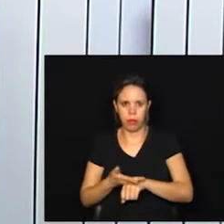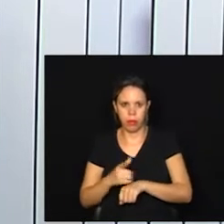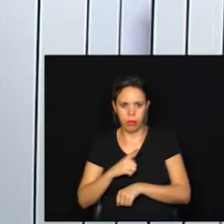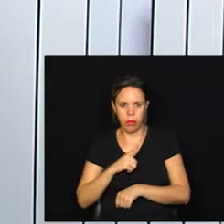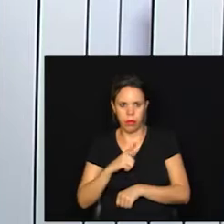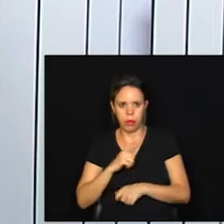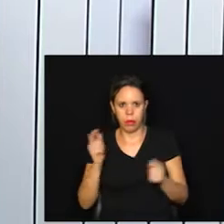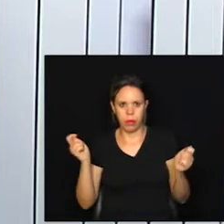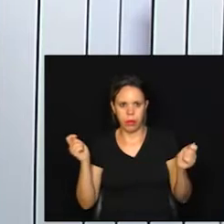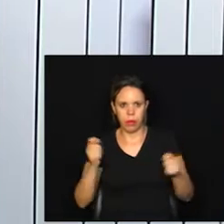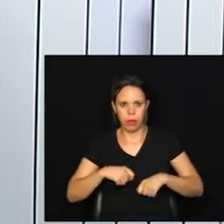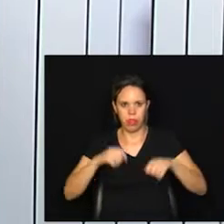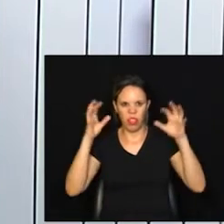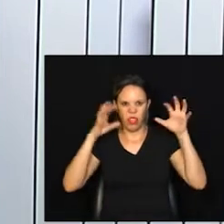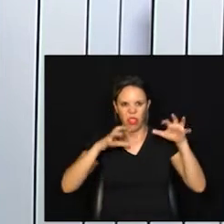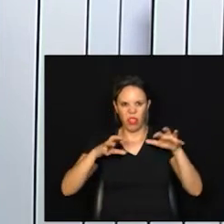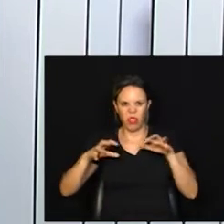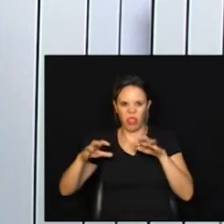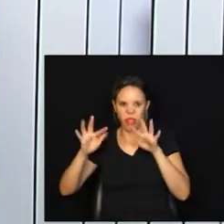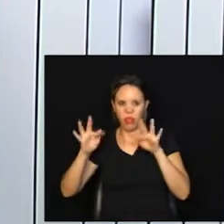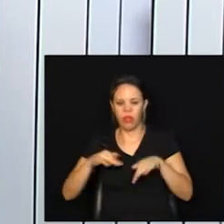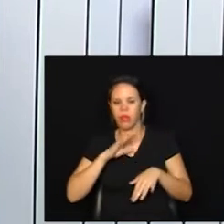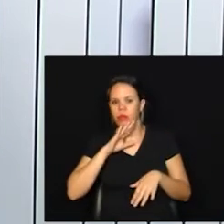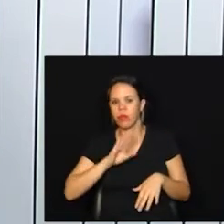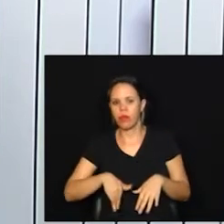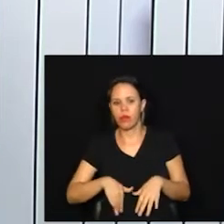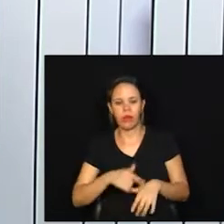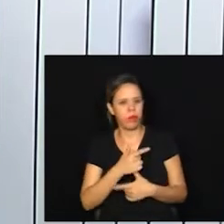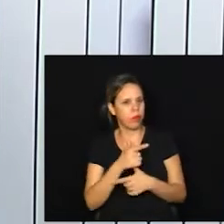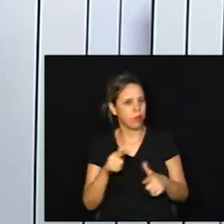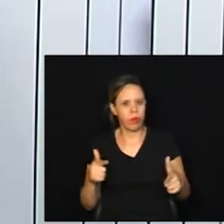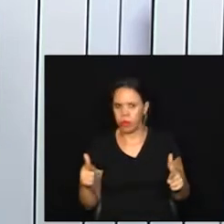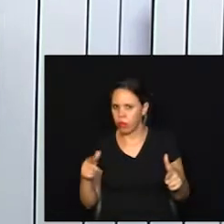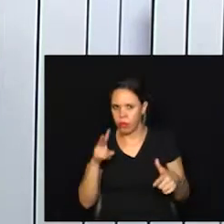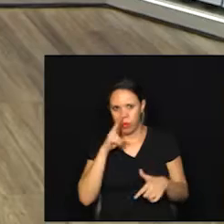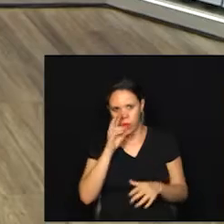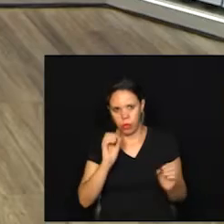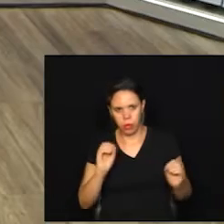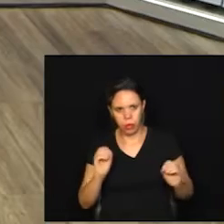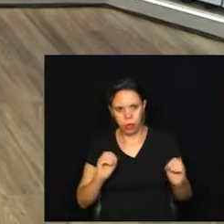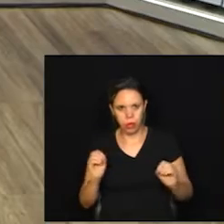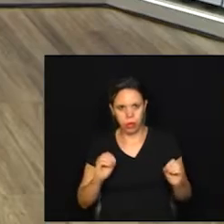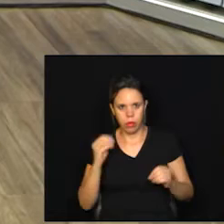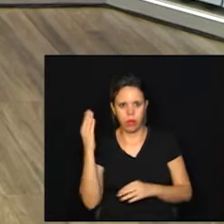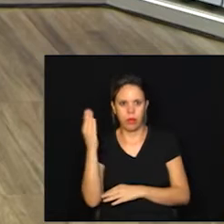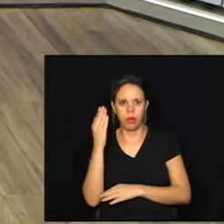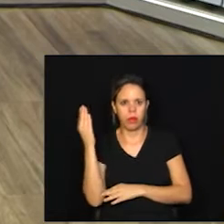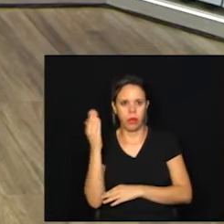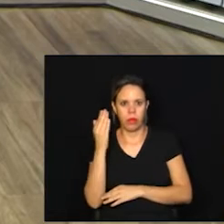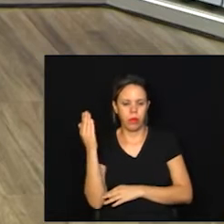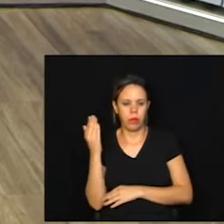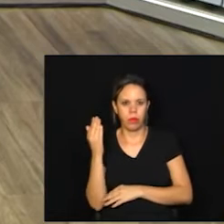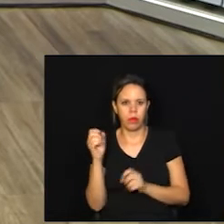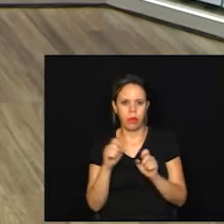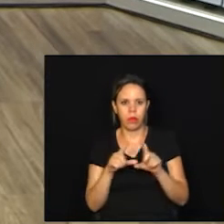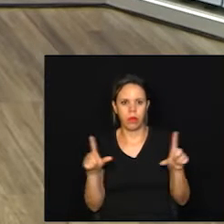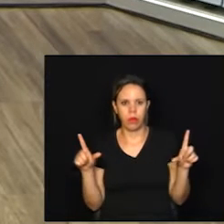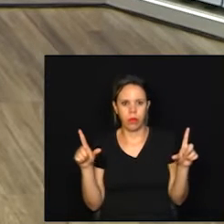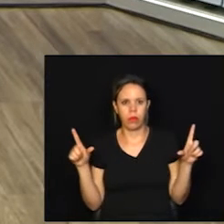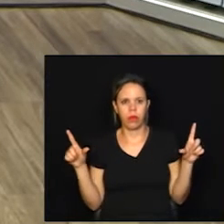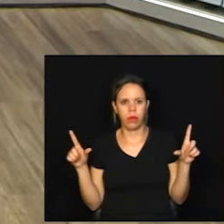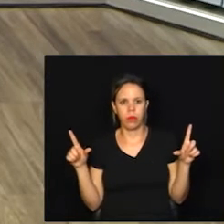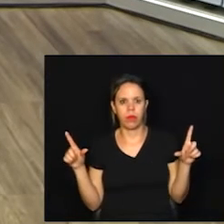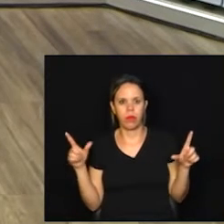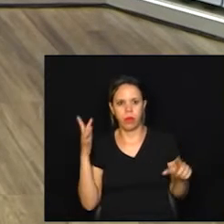existe possibilidade de chuva no fim da tarde, mas sem muita intensidade. Vamos às temperaturas, então, já estão aqui na minha tela, olha